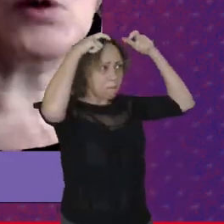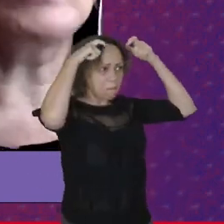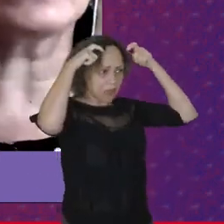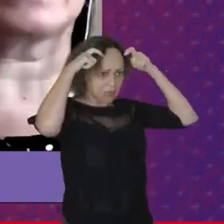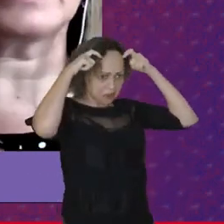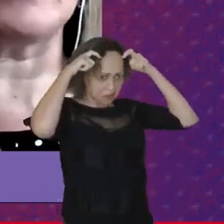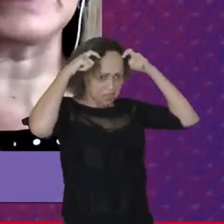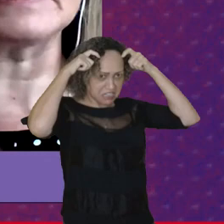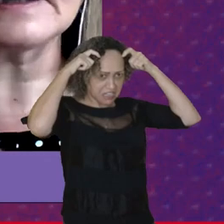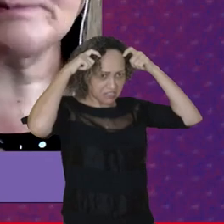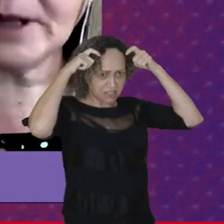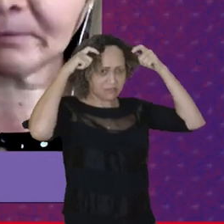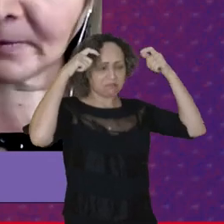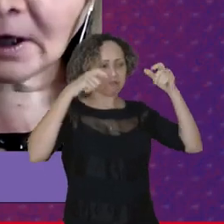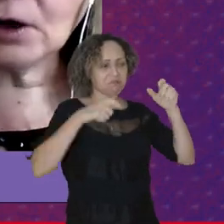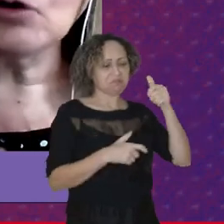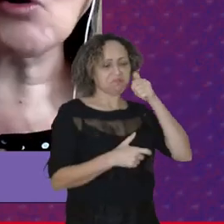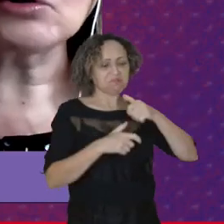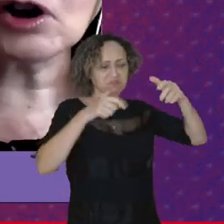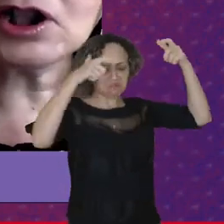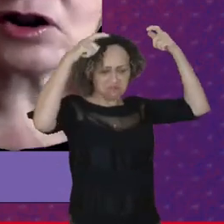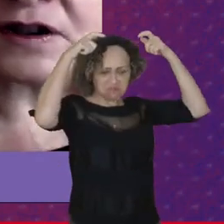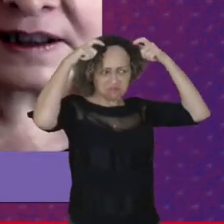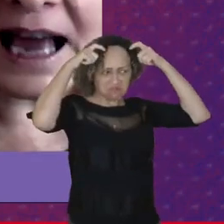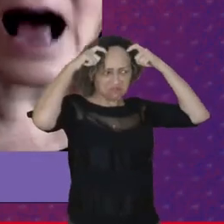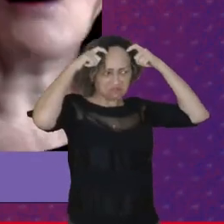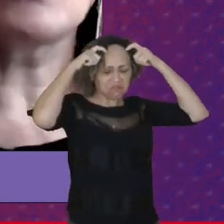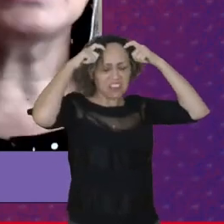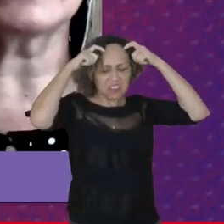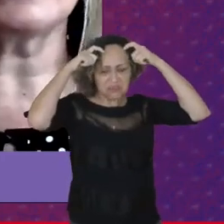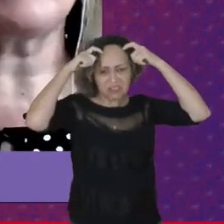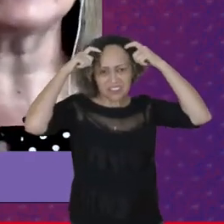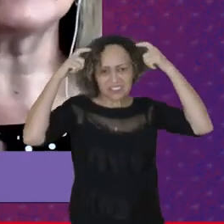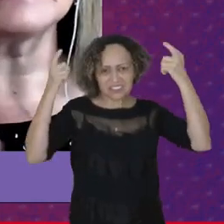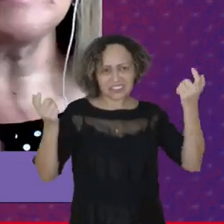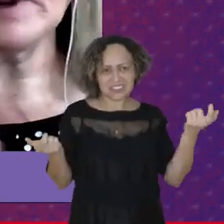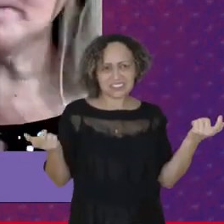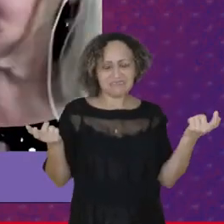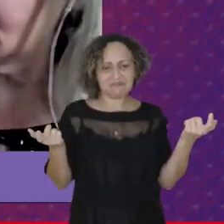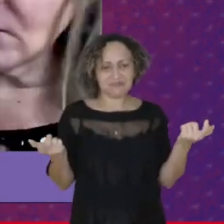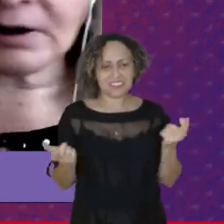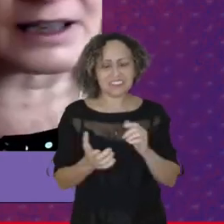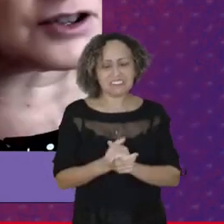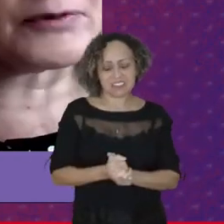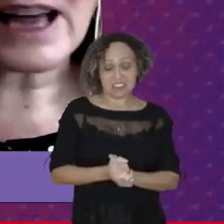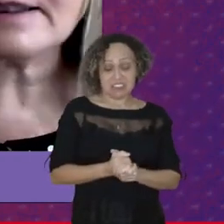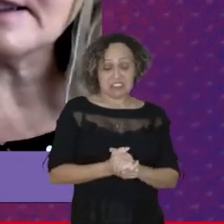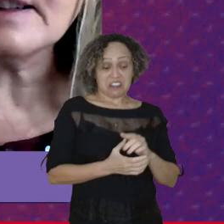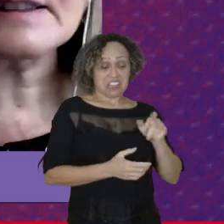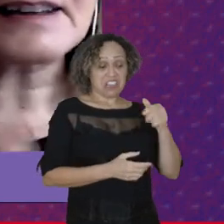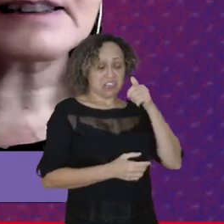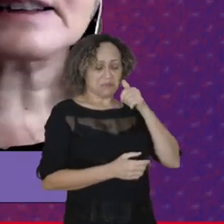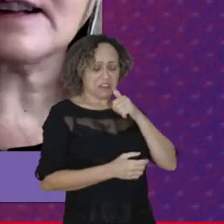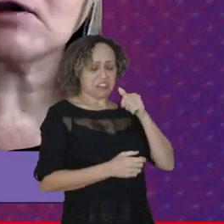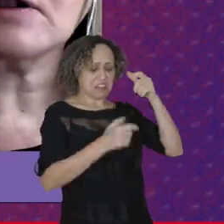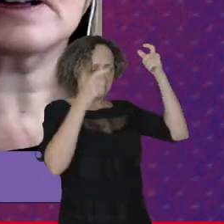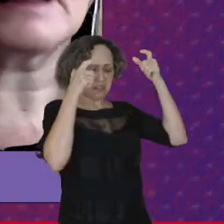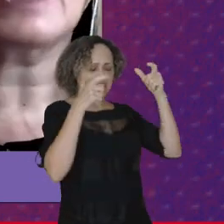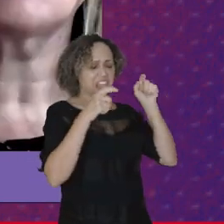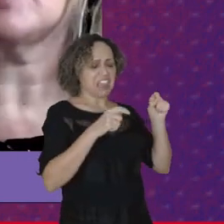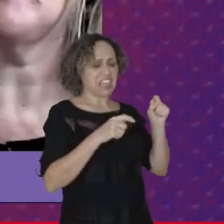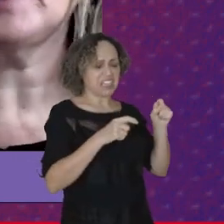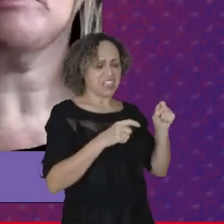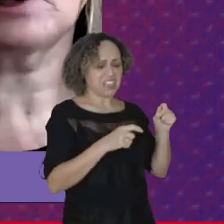para a vida pública, que ela participe do controle social, que ela participe nas diversas instâncias